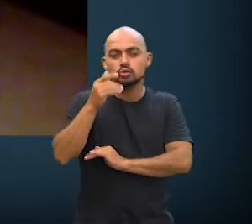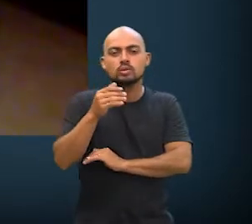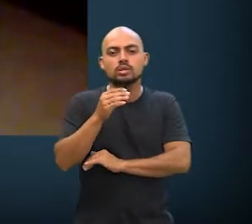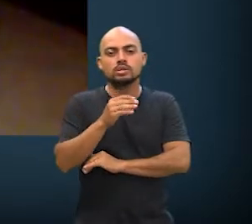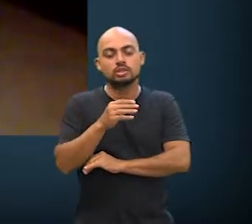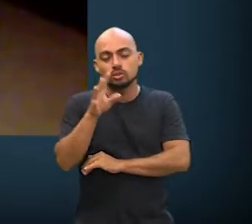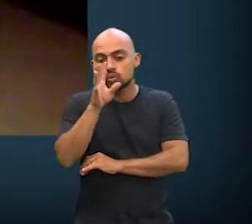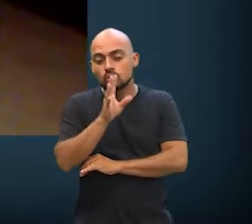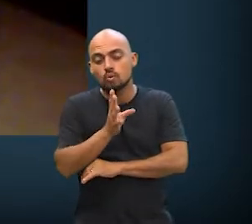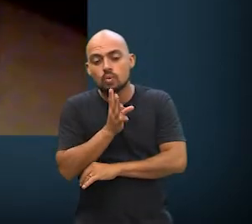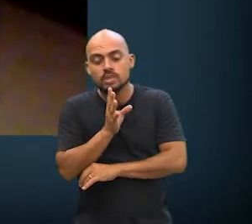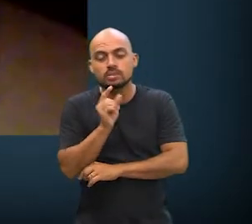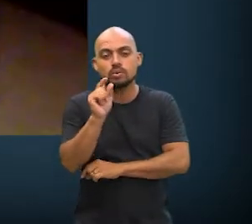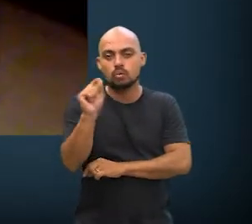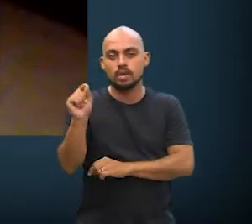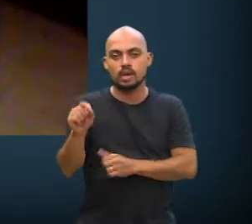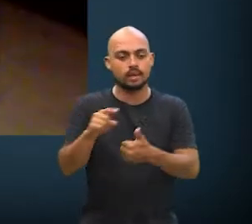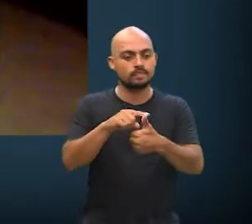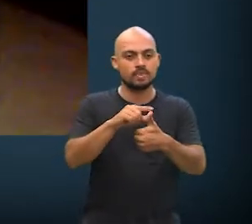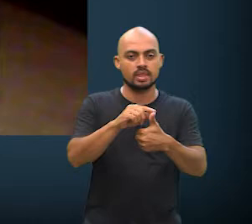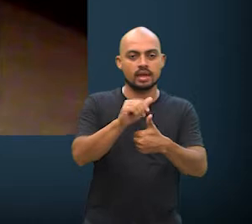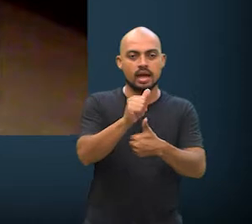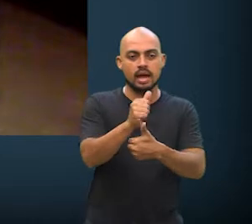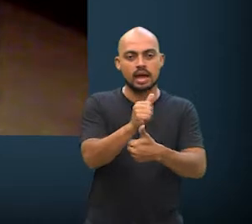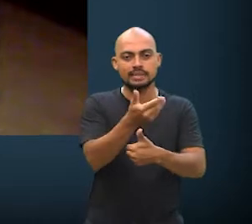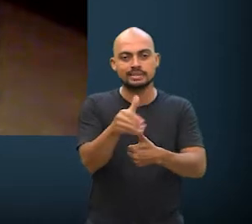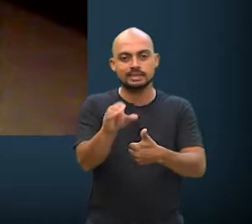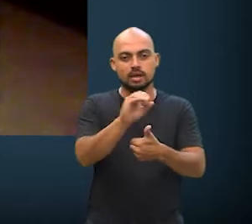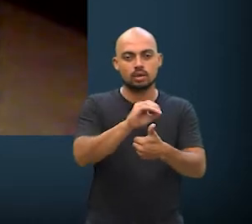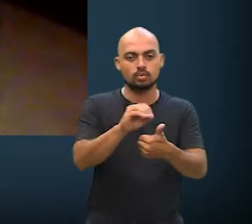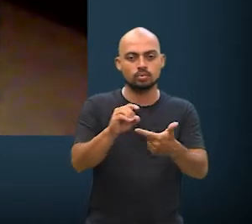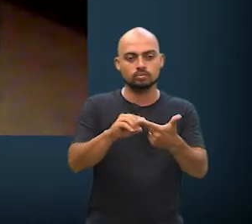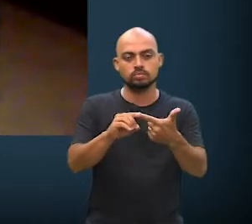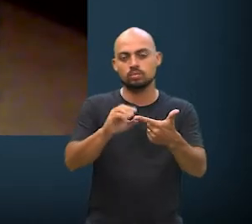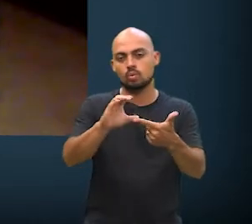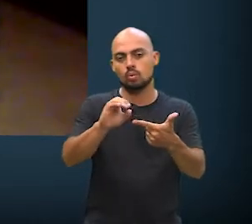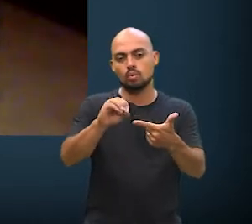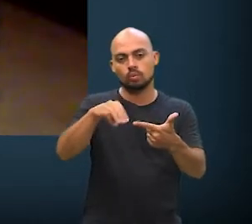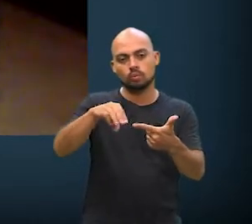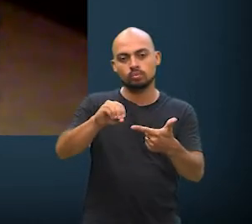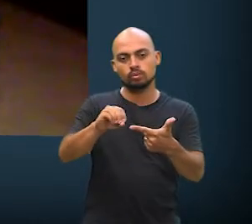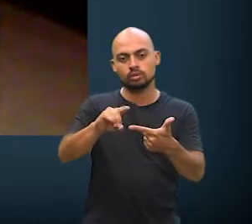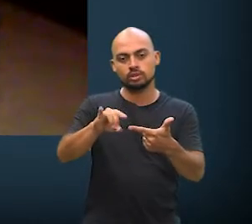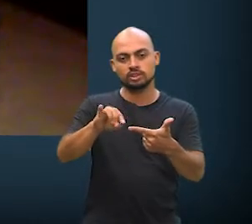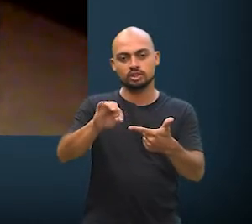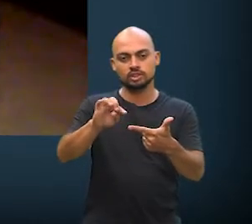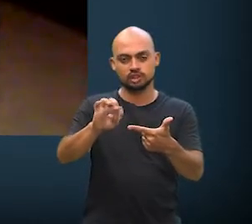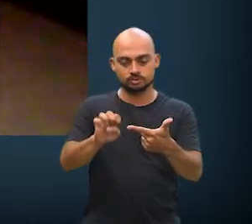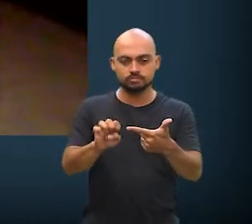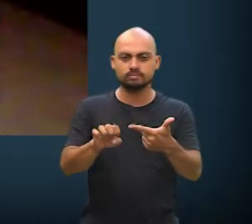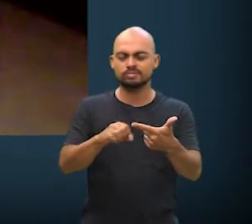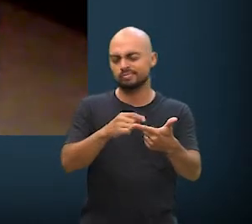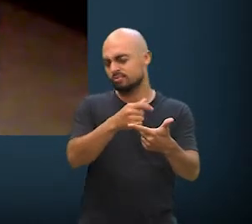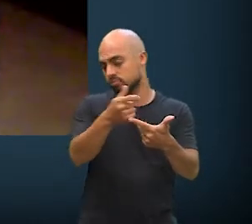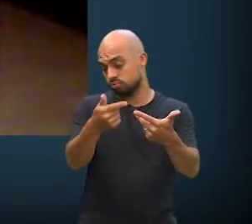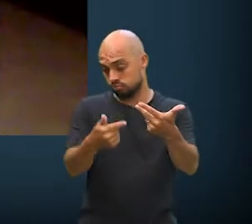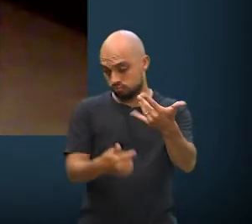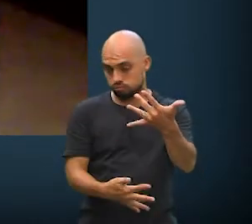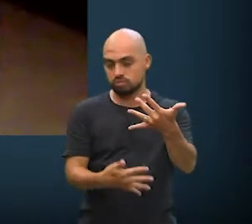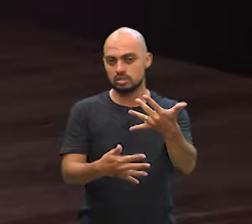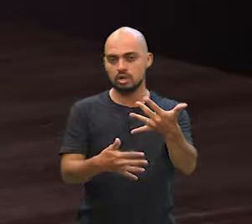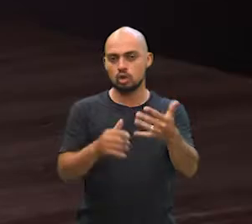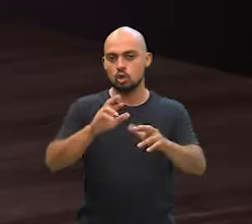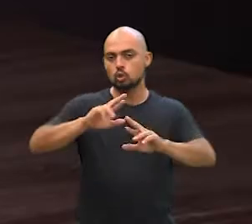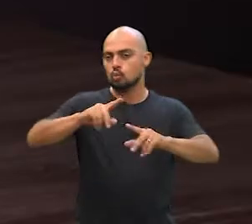ações, commodities, opções e assim por diante. Existe aí uma gama muito grande que a gente pode conversar sobre ativos. Não é basicamente um